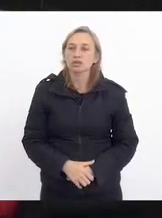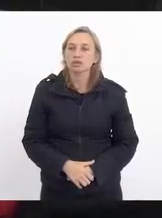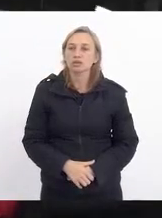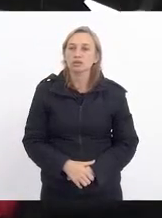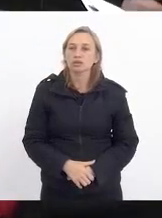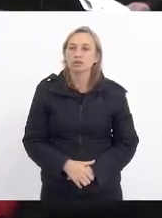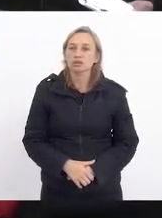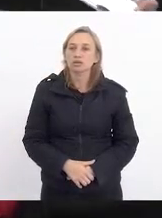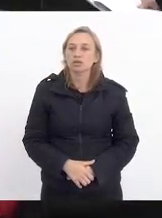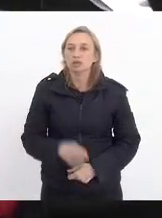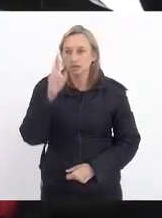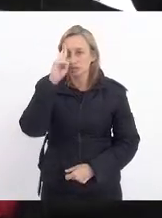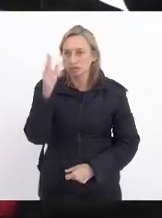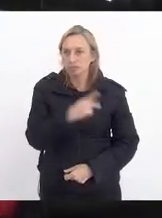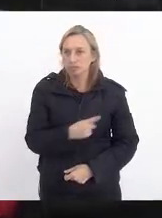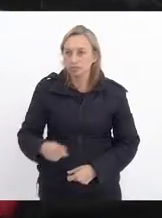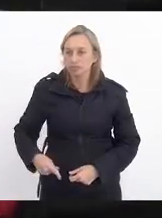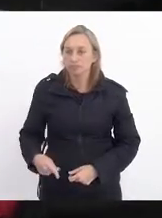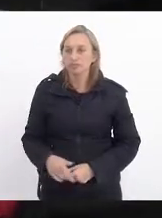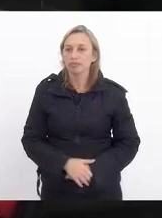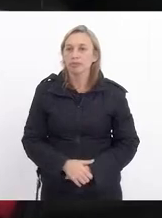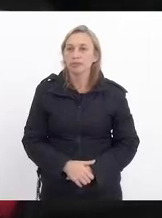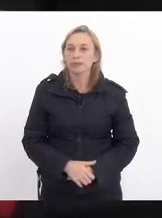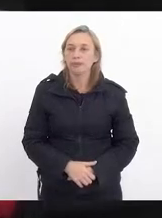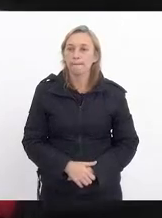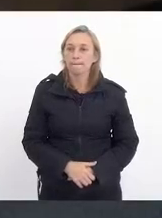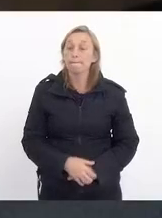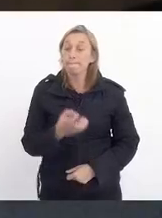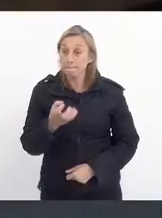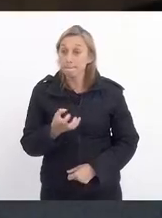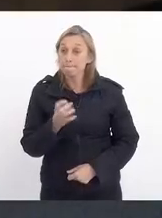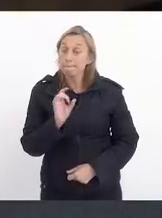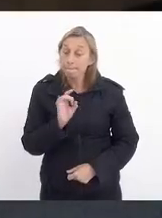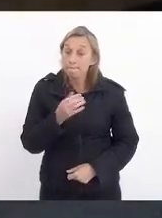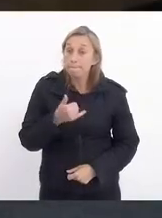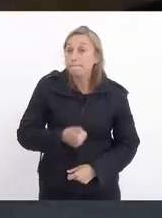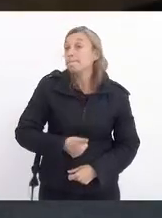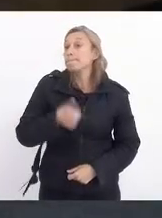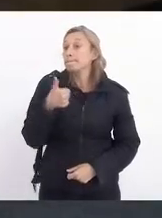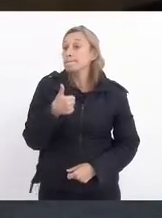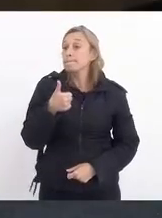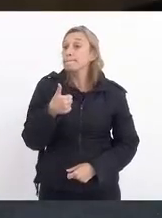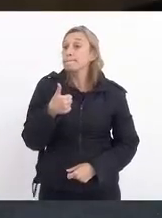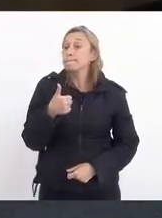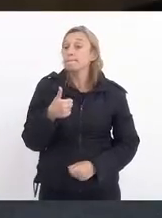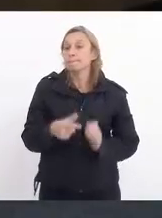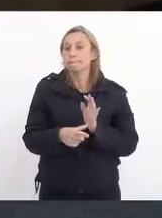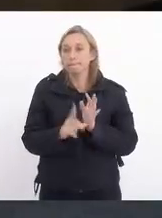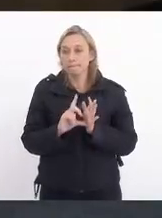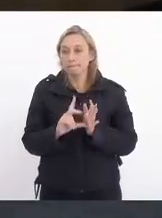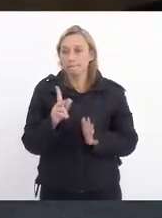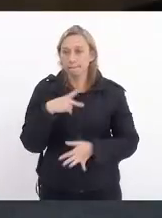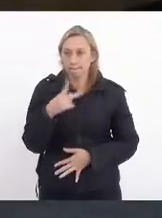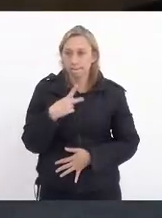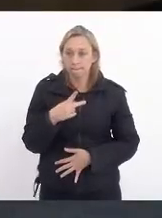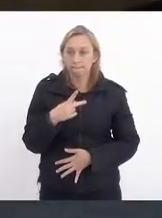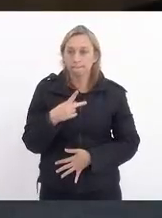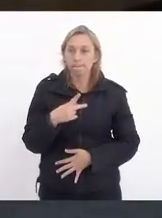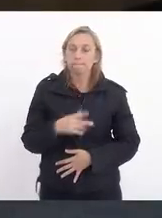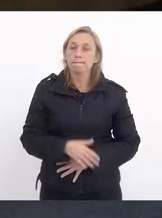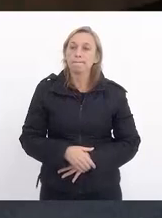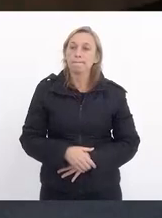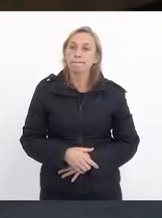o seu presente quero apenas primeiramente antes de ter o primeiro parecer que eu emito